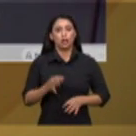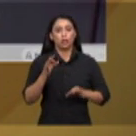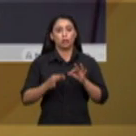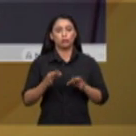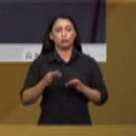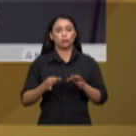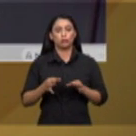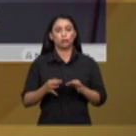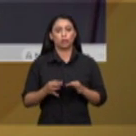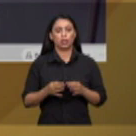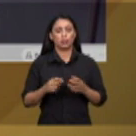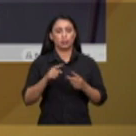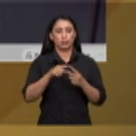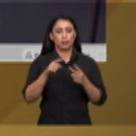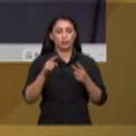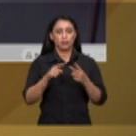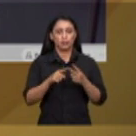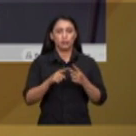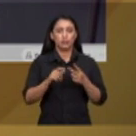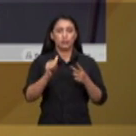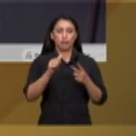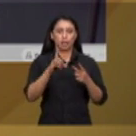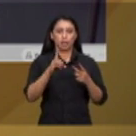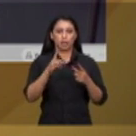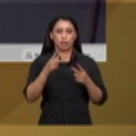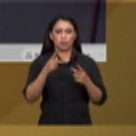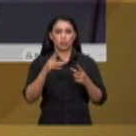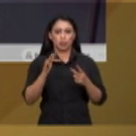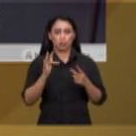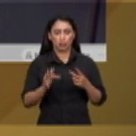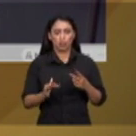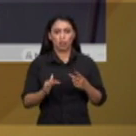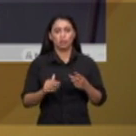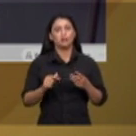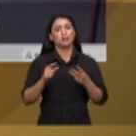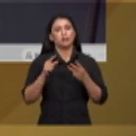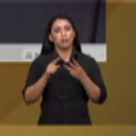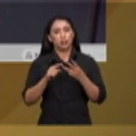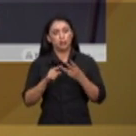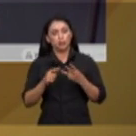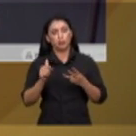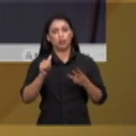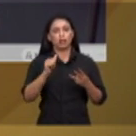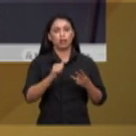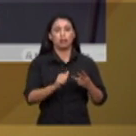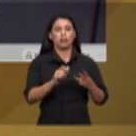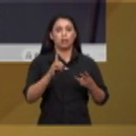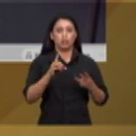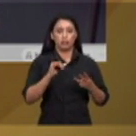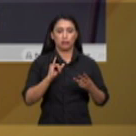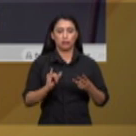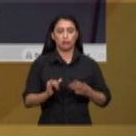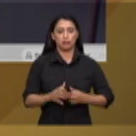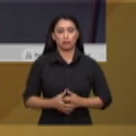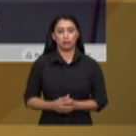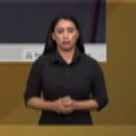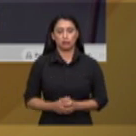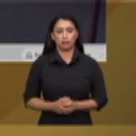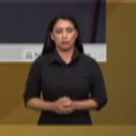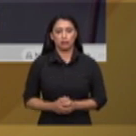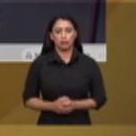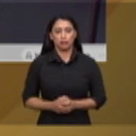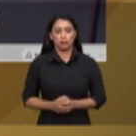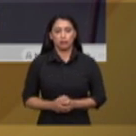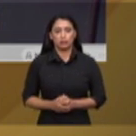das ADPFs 492 e 493, mais uma ação direta, na qual, a rigor, não estou inscrito para falar, mas estou